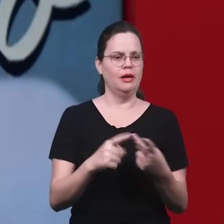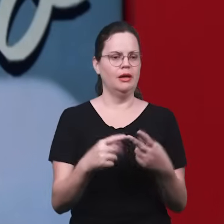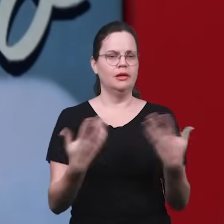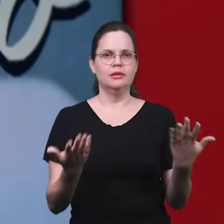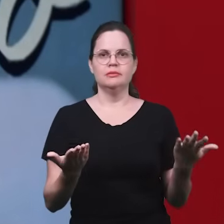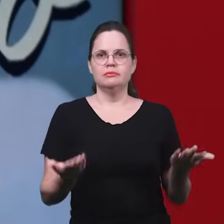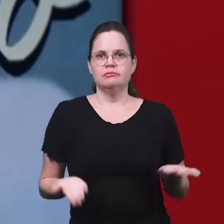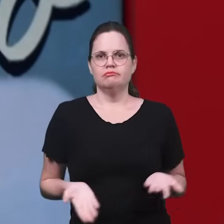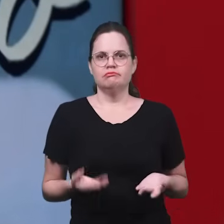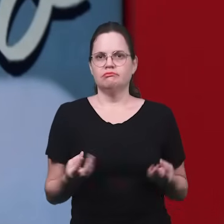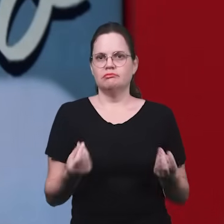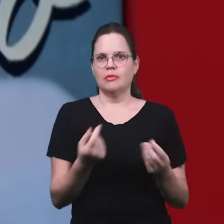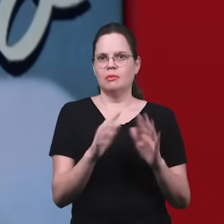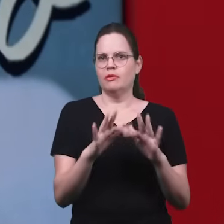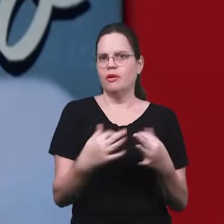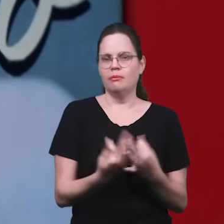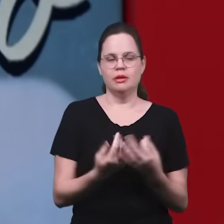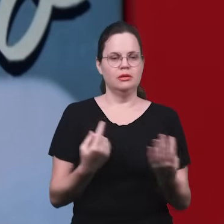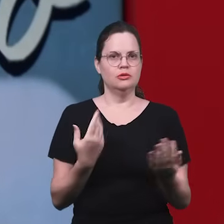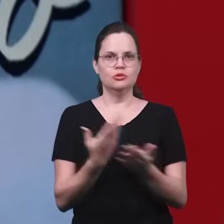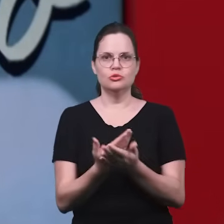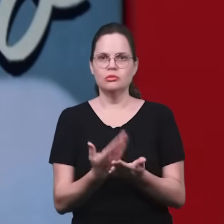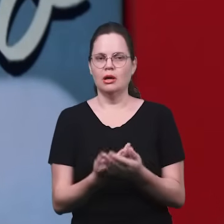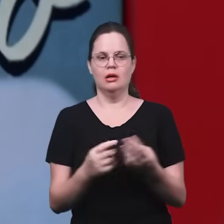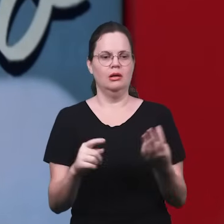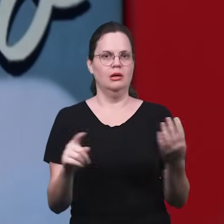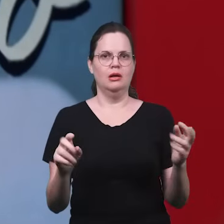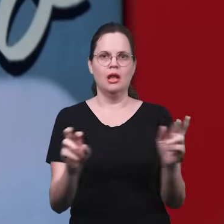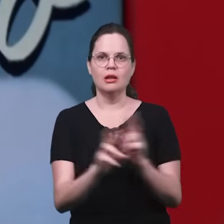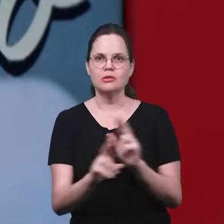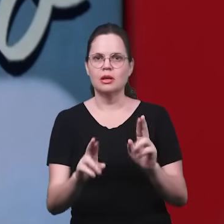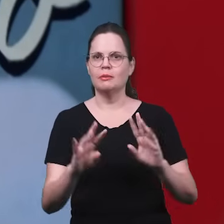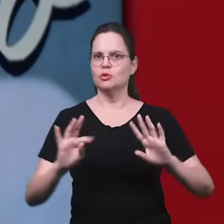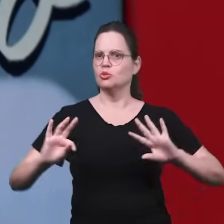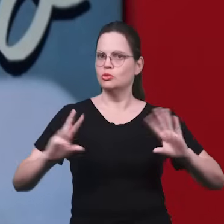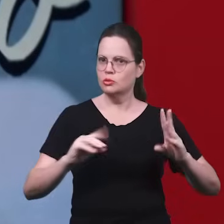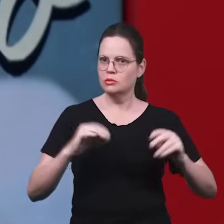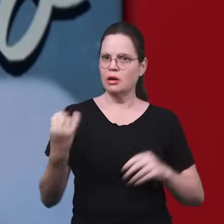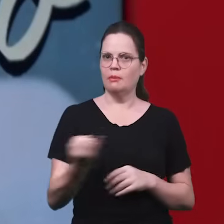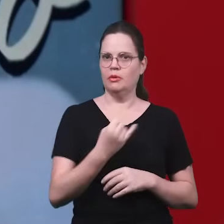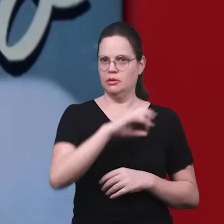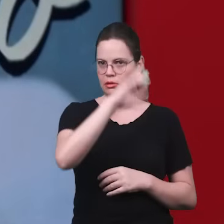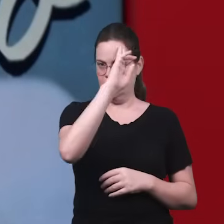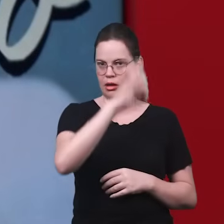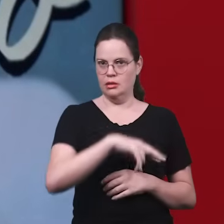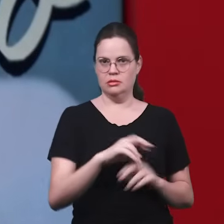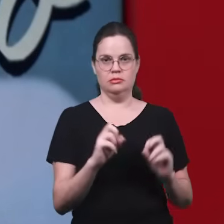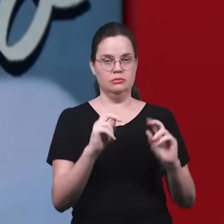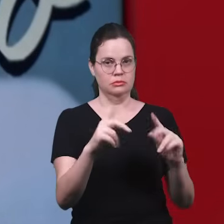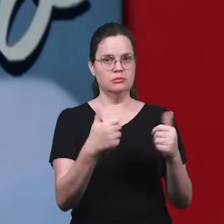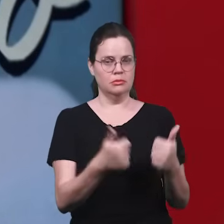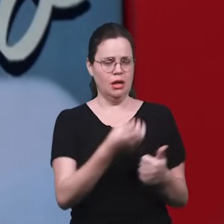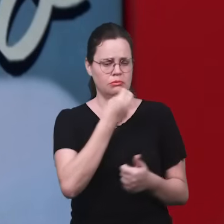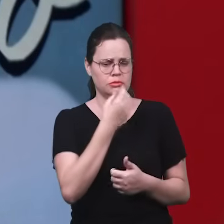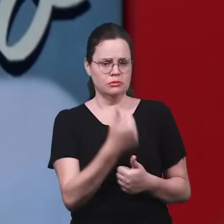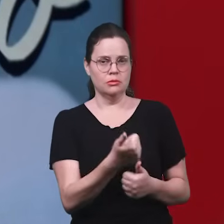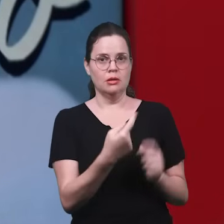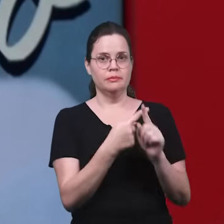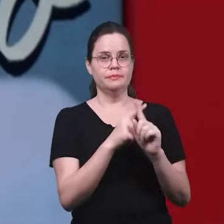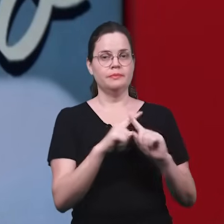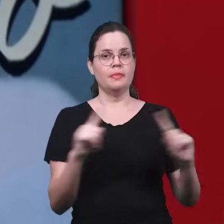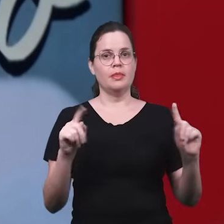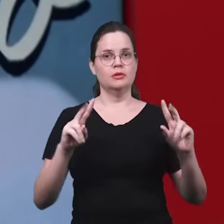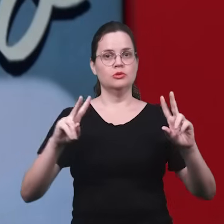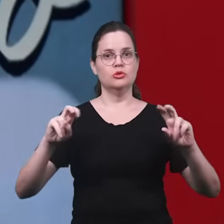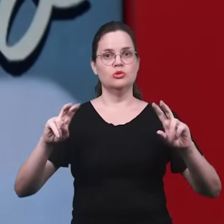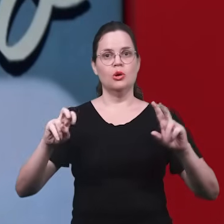nossa família, para o nosso relacionamento, tudo isso é importante. Mas o detalhe é que a razão não pode